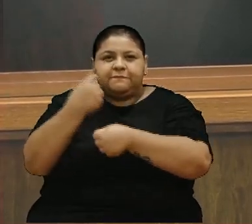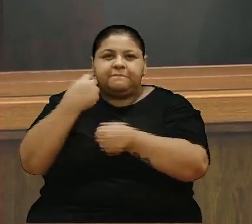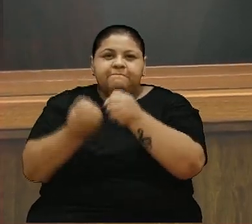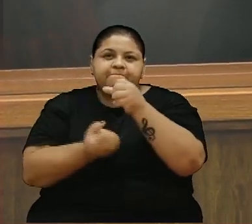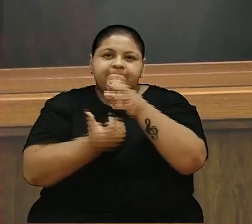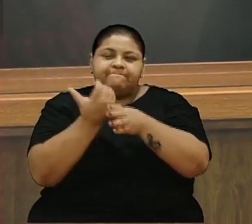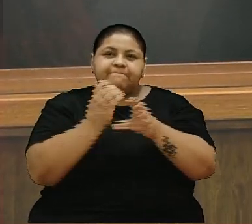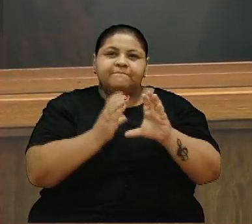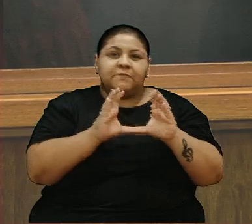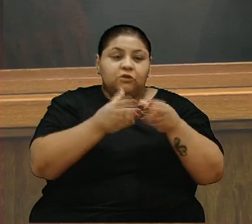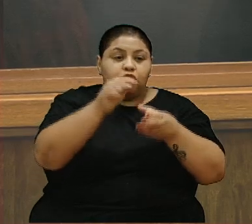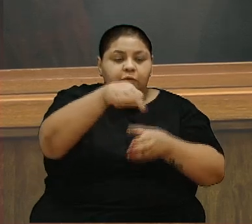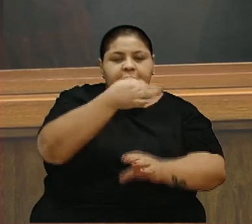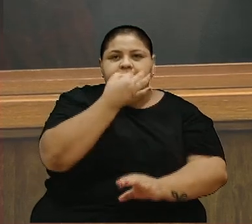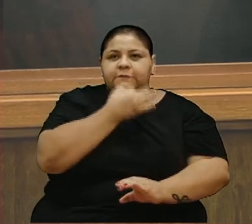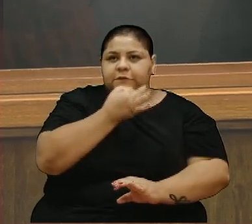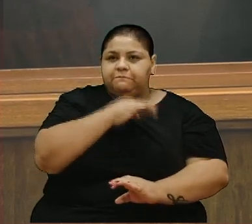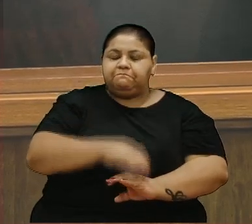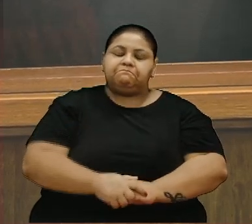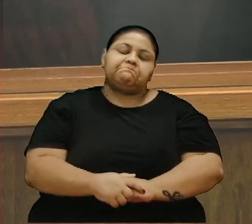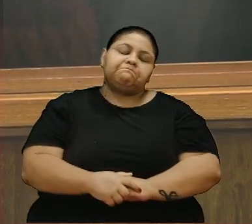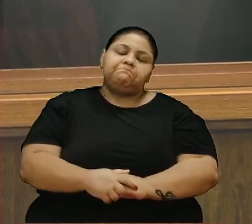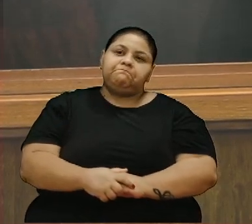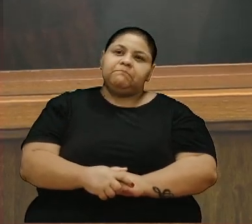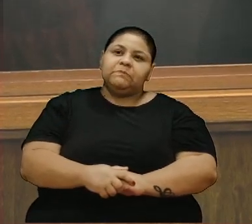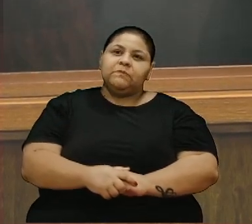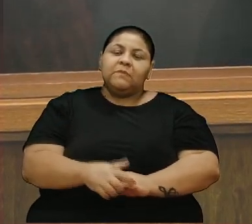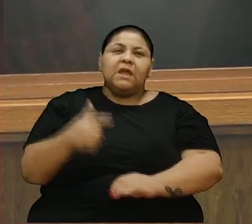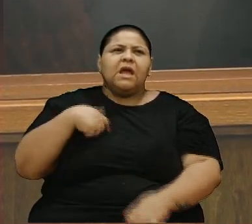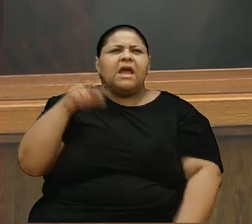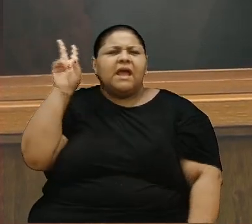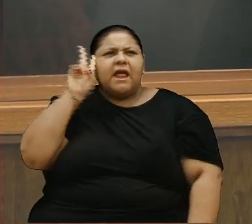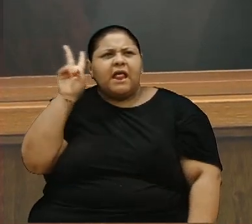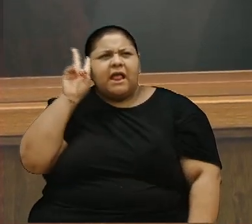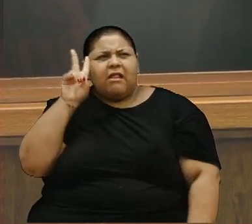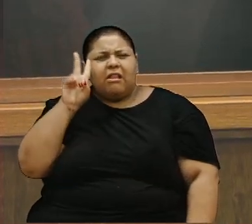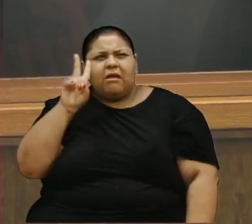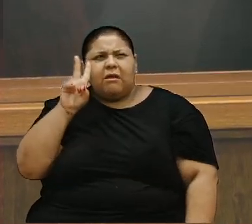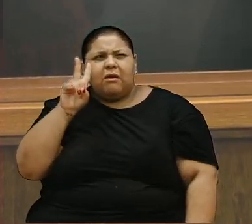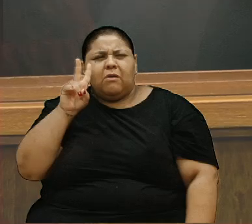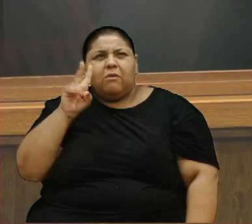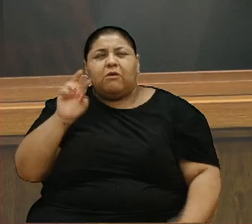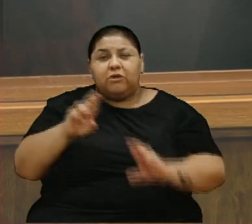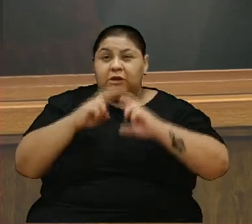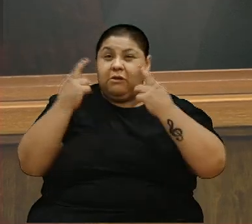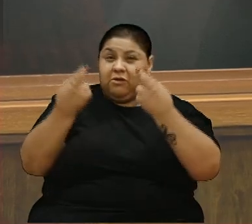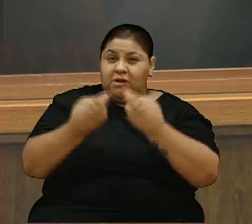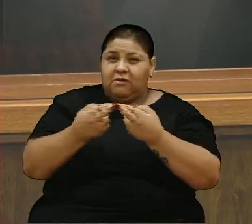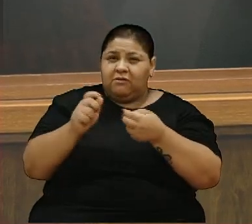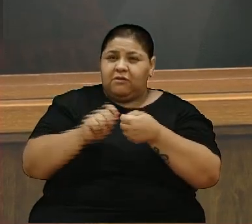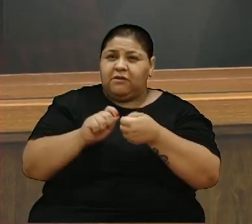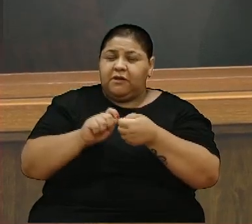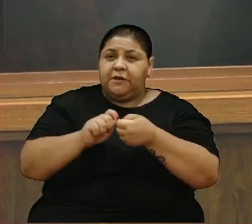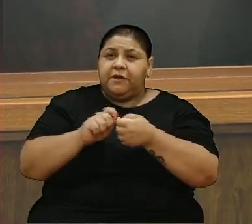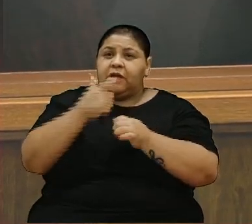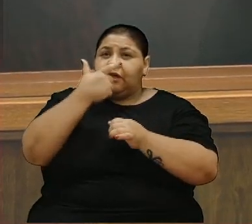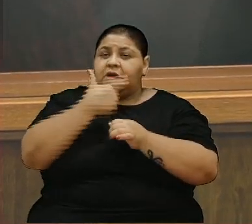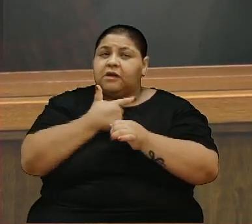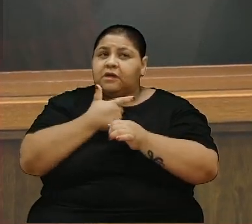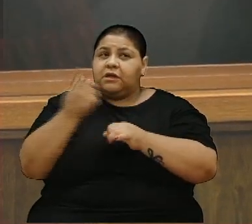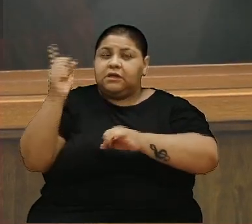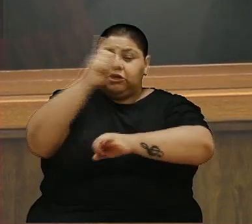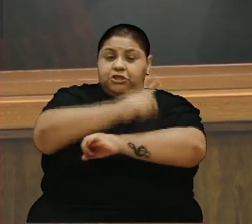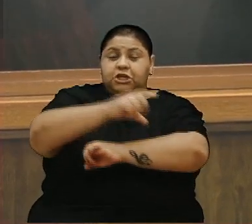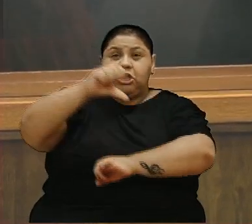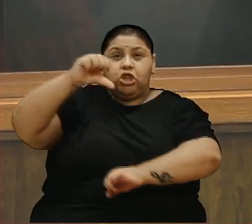do núcleo aqui. E eu lembro de uma das audiências que nós fizemos, se eu não me engano, foi dia 9